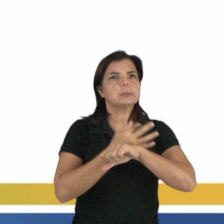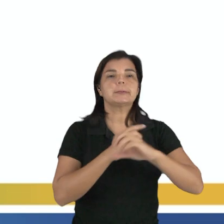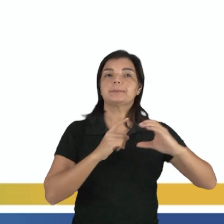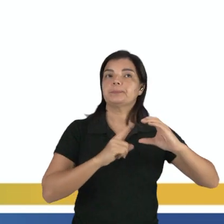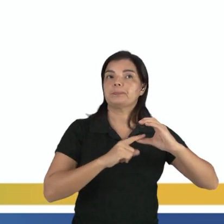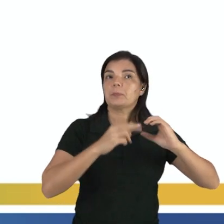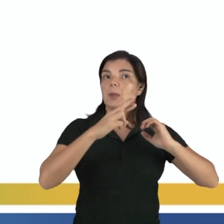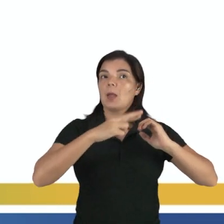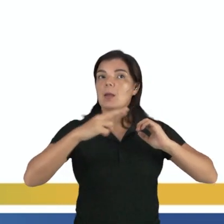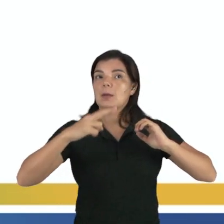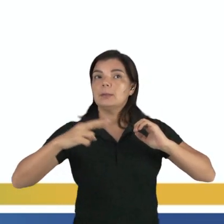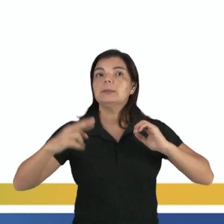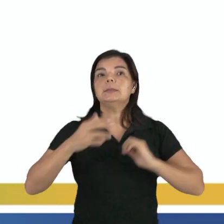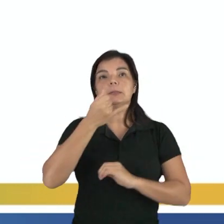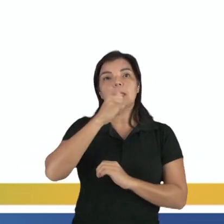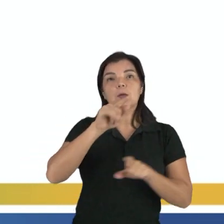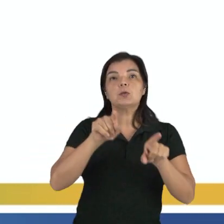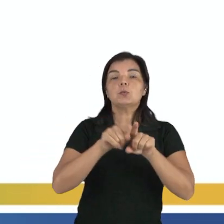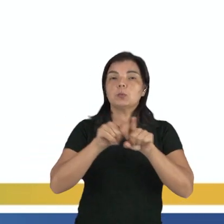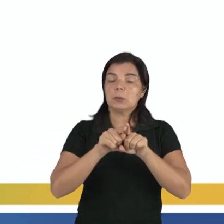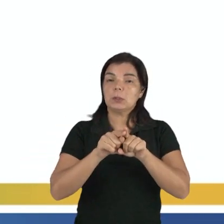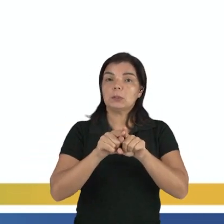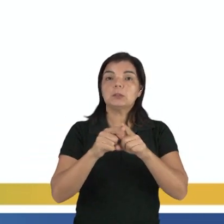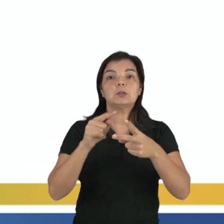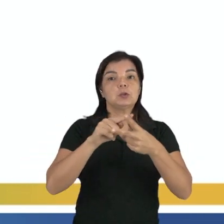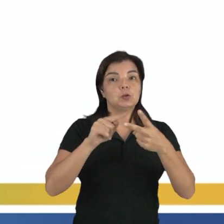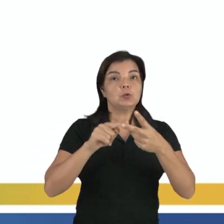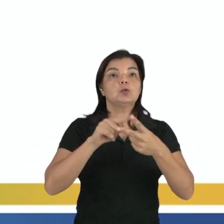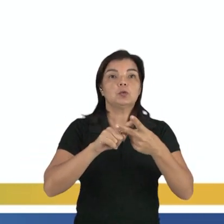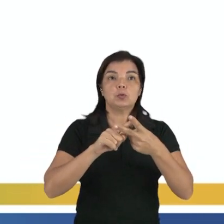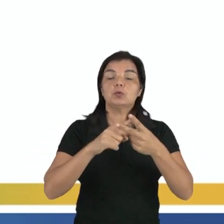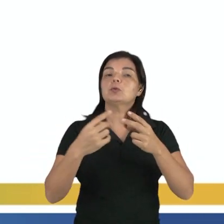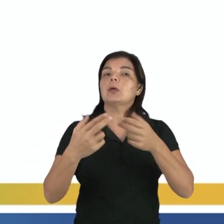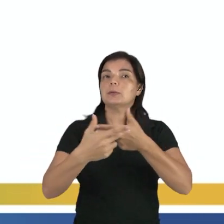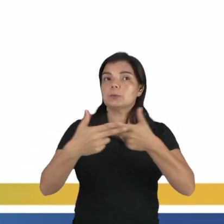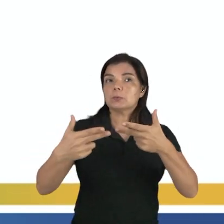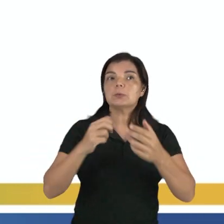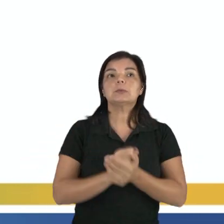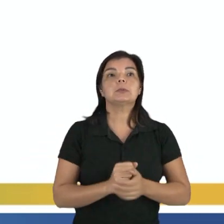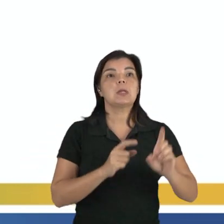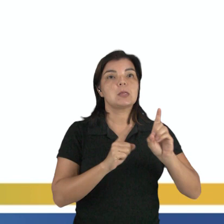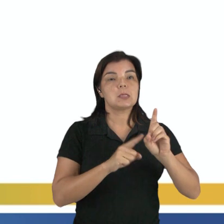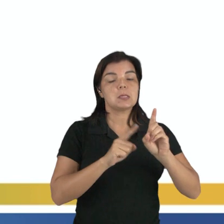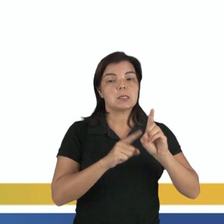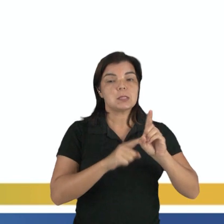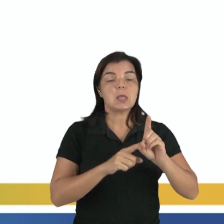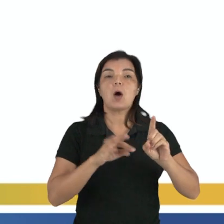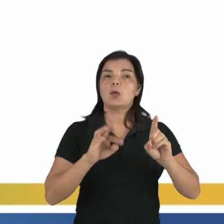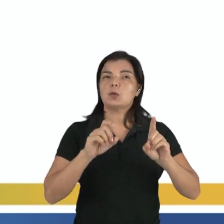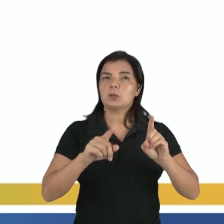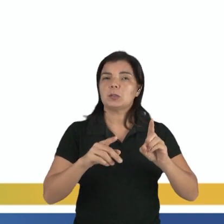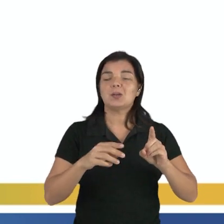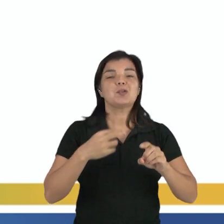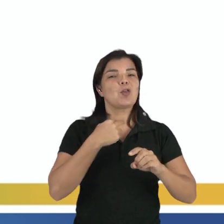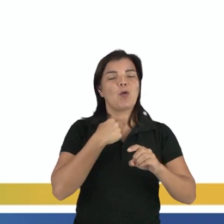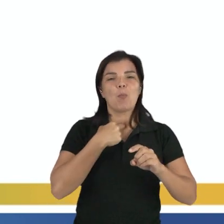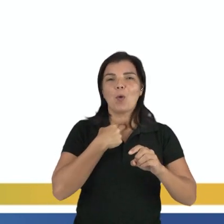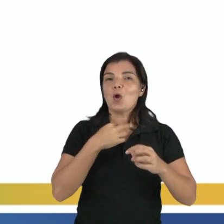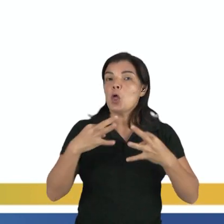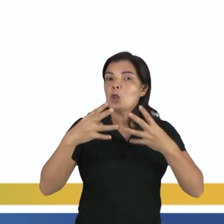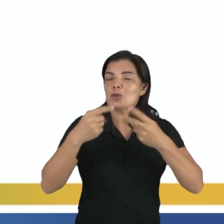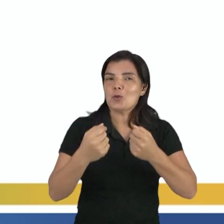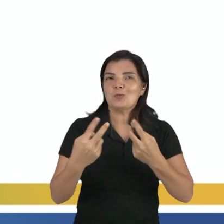a resistência elétrica elevada na conexão simultânea de aparelhos eletrodomésticos pensam insuficiente para manter todos os